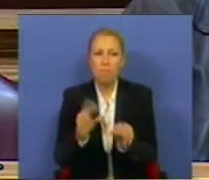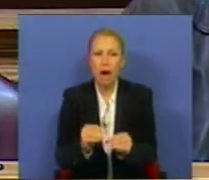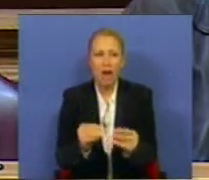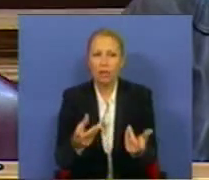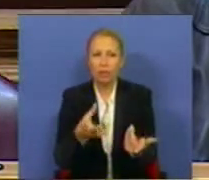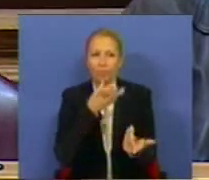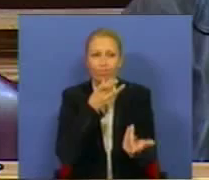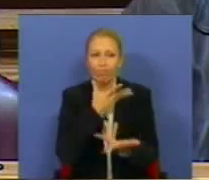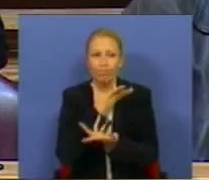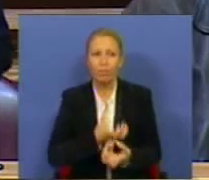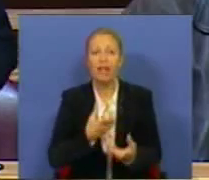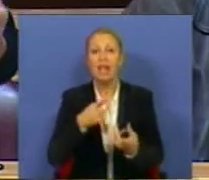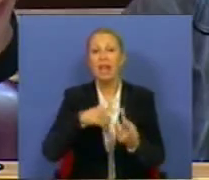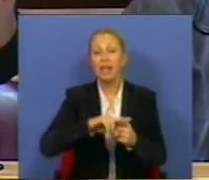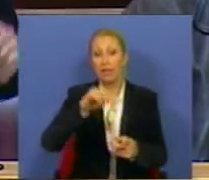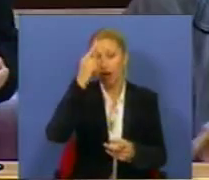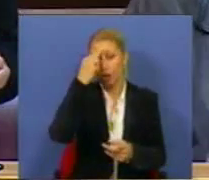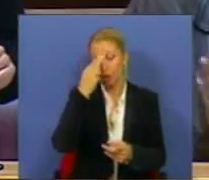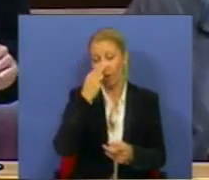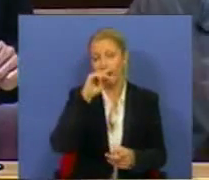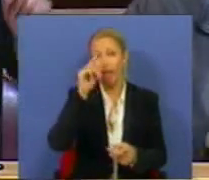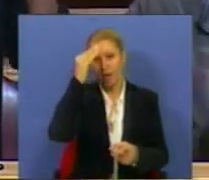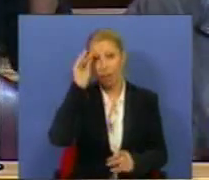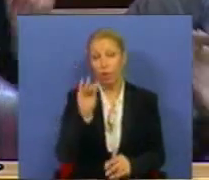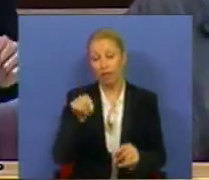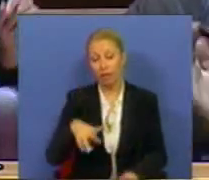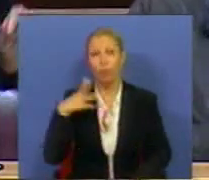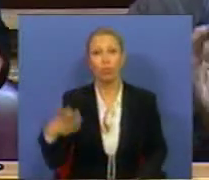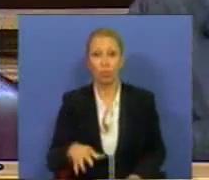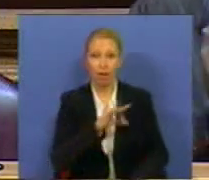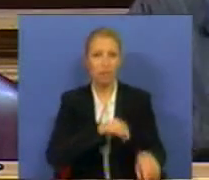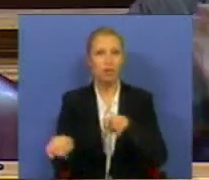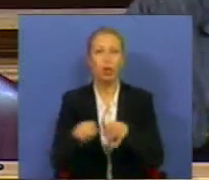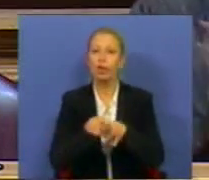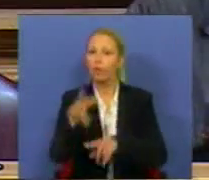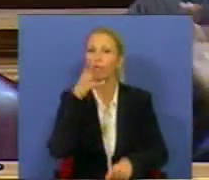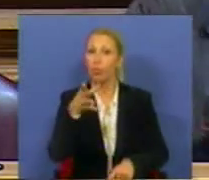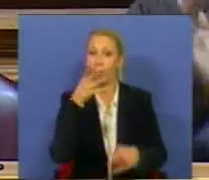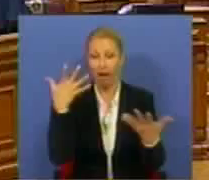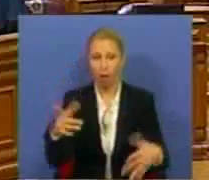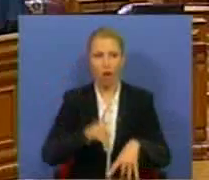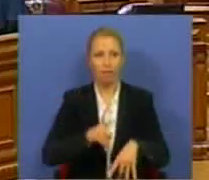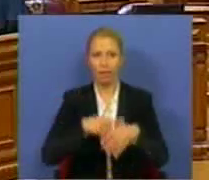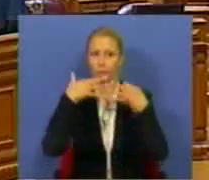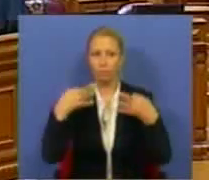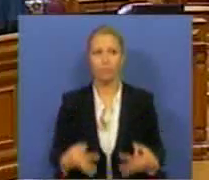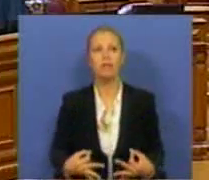política educativa em Portugal. Senhores deputados, chegou o momento